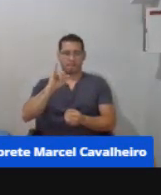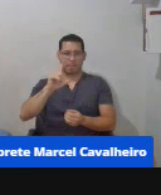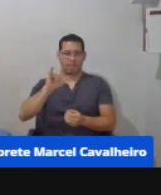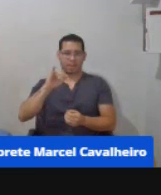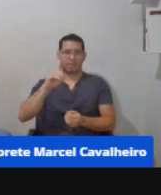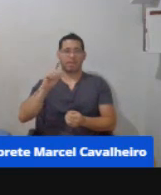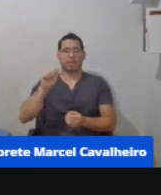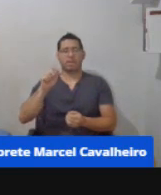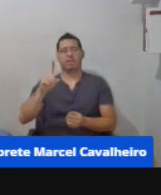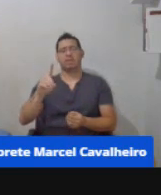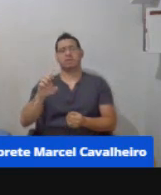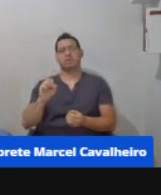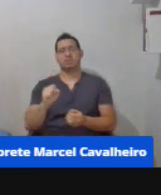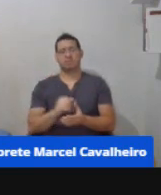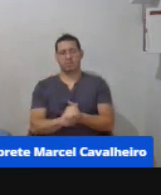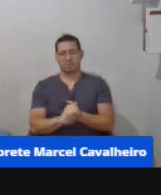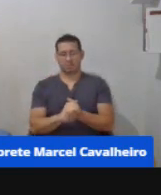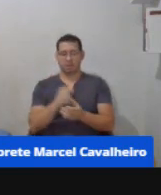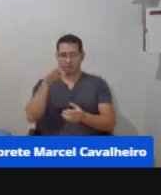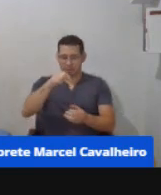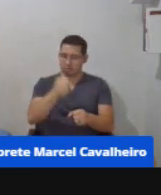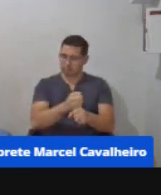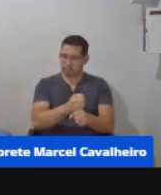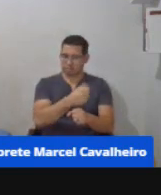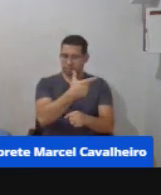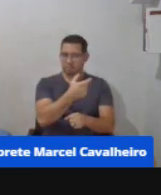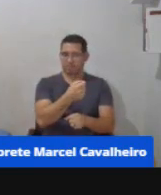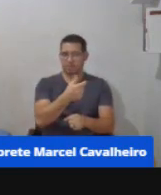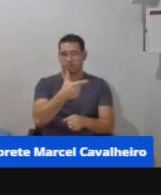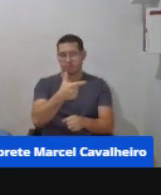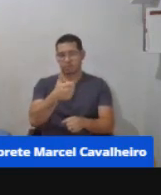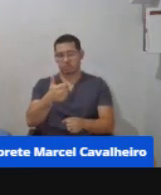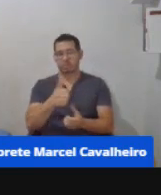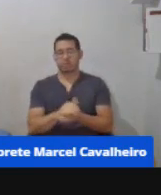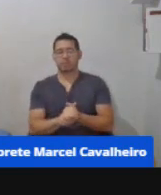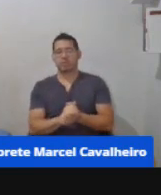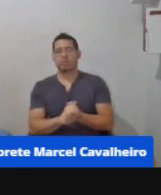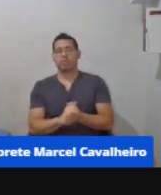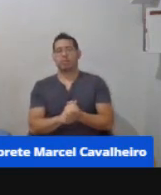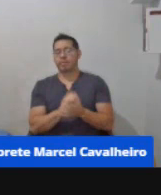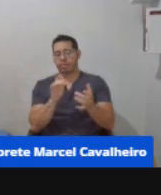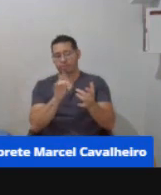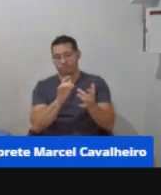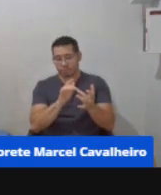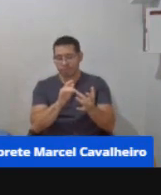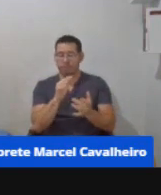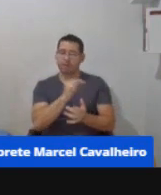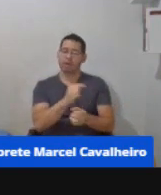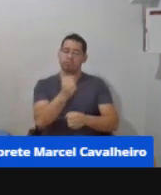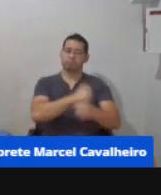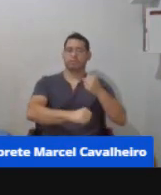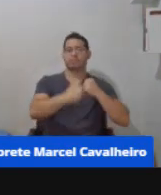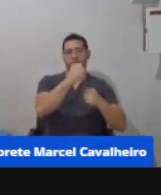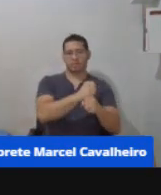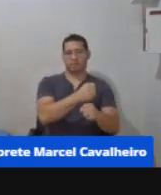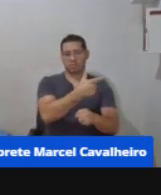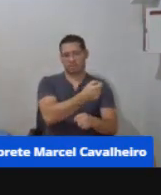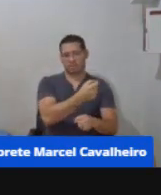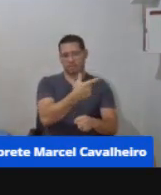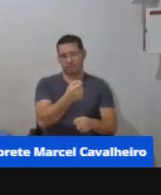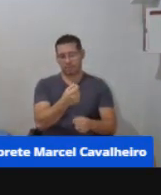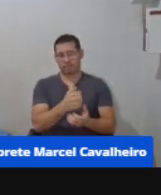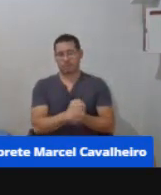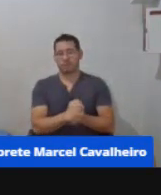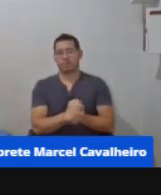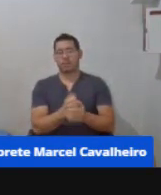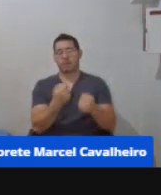ocorreu em articulação com o ano escolar anterior, levando em consideração a necessária